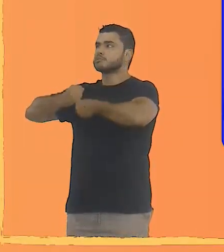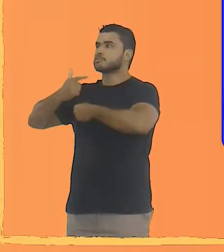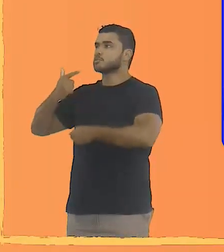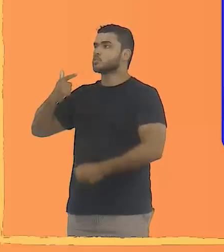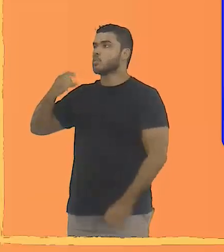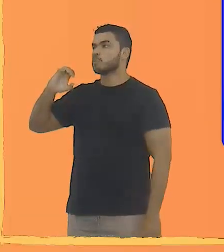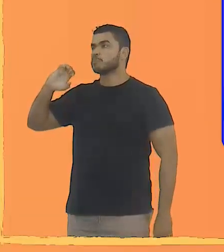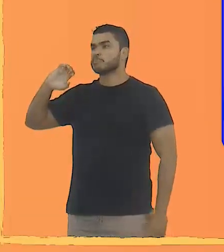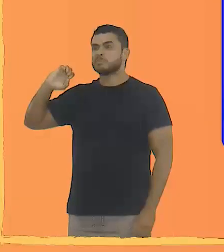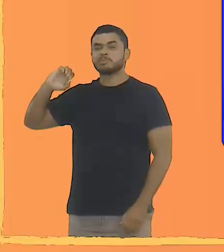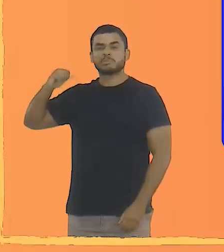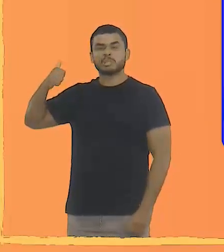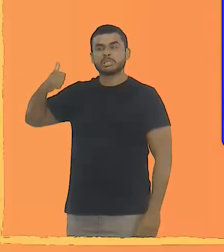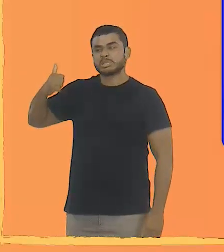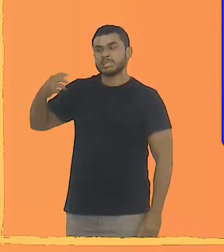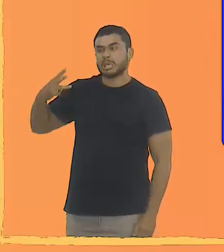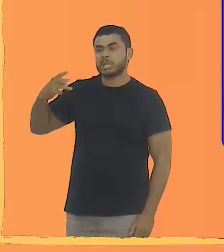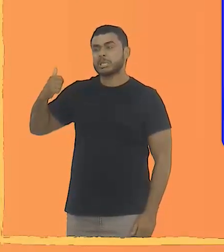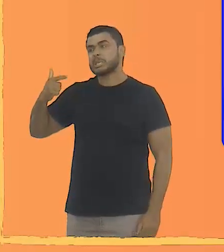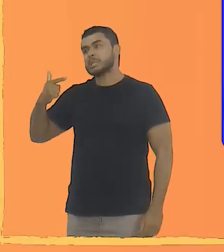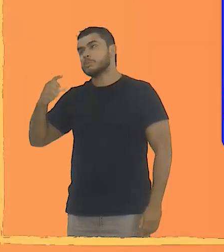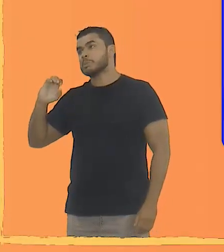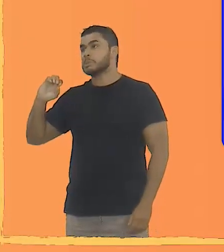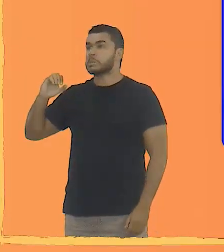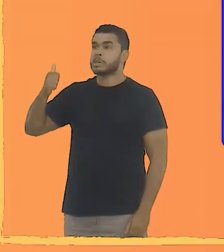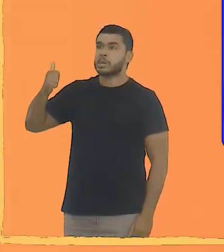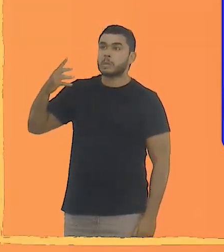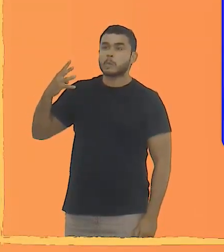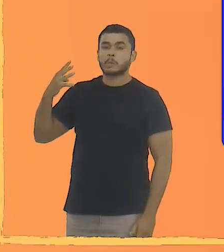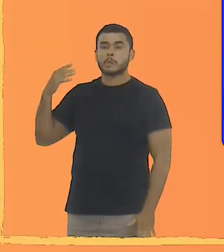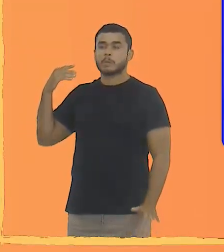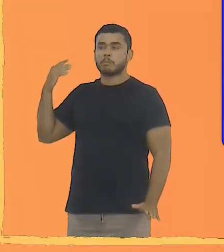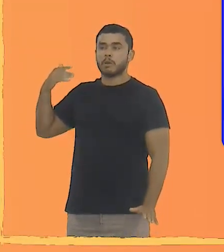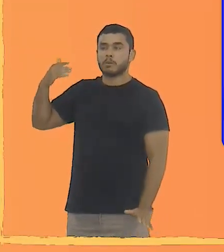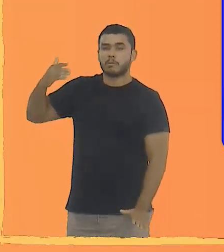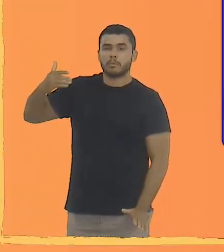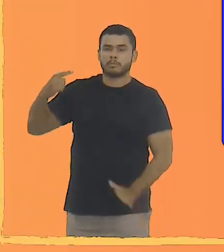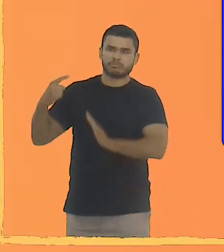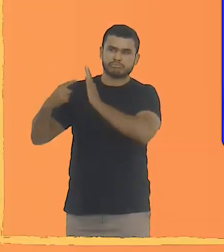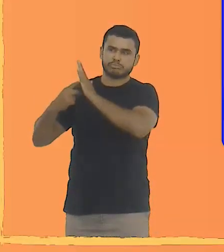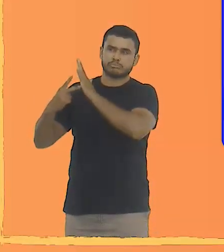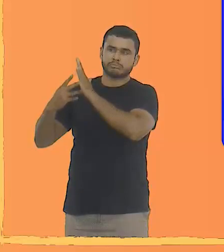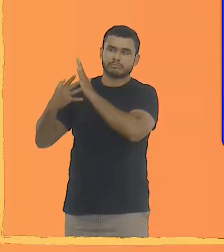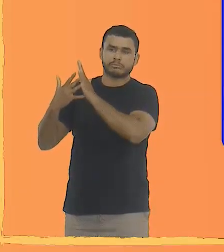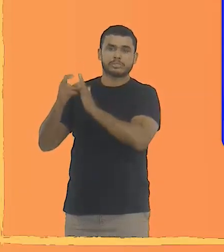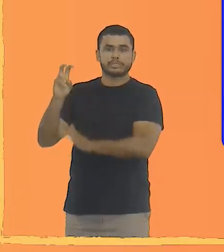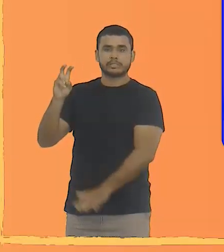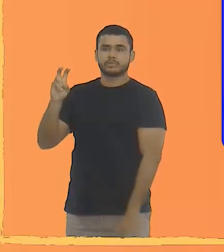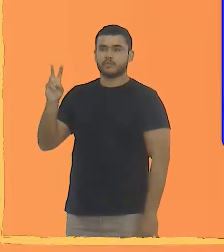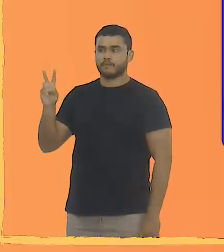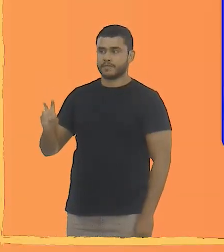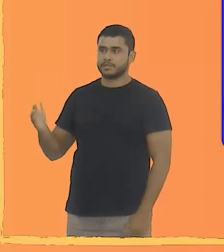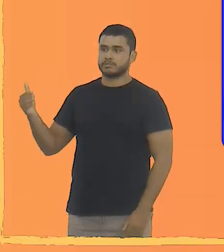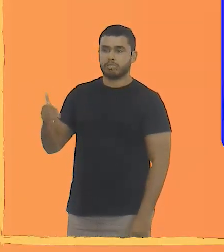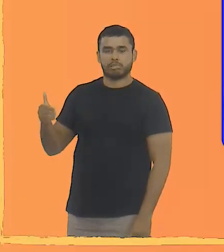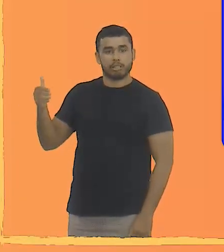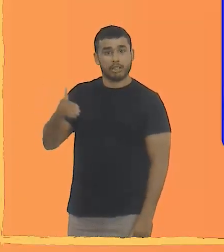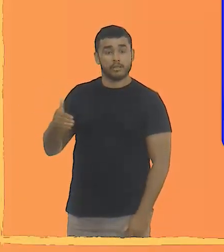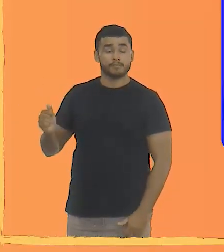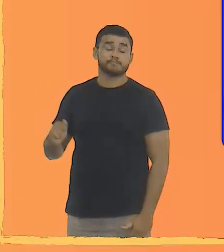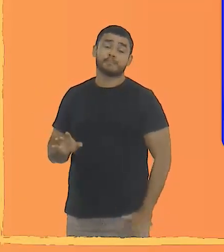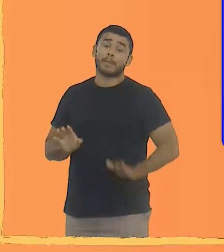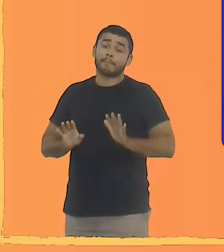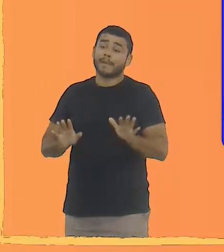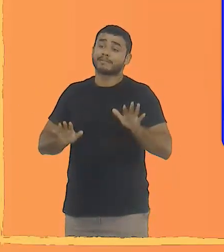anos eu estive aqui durante muitas vezes. E por conta de alguns trabalhos, né? Acabei